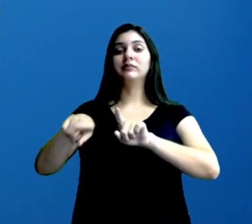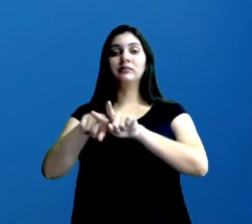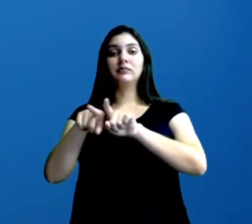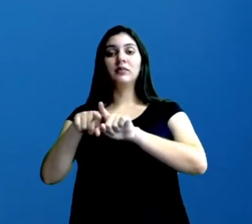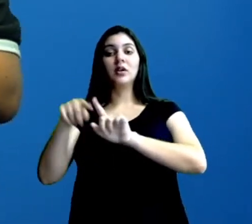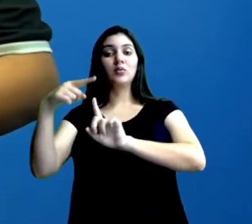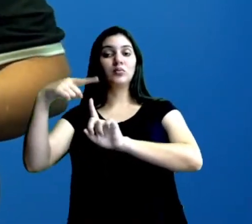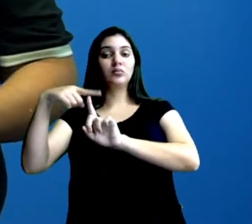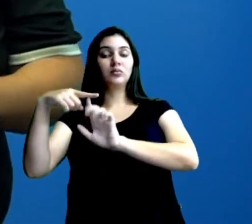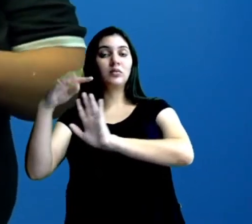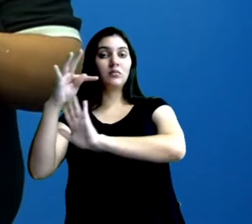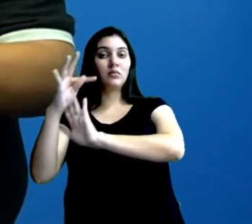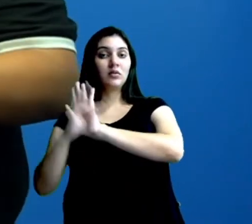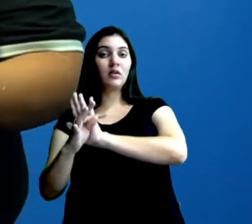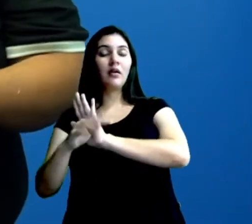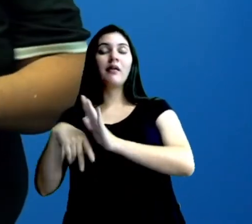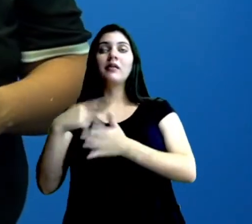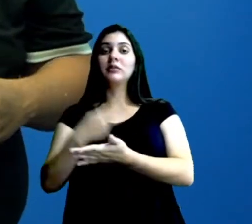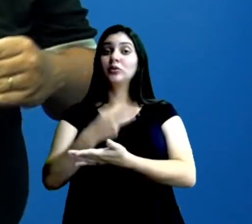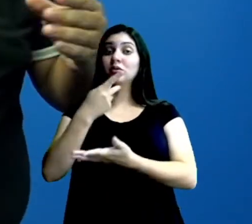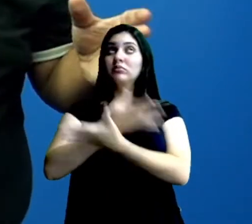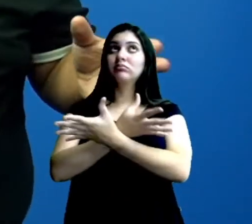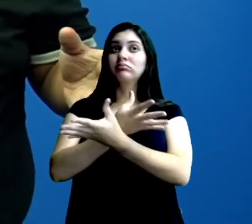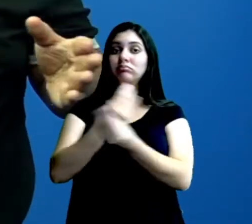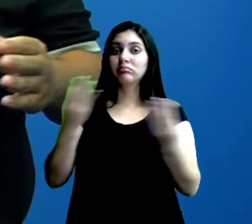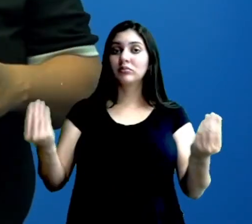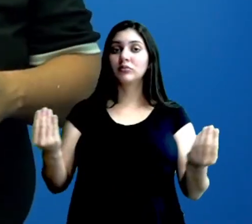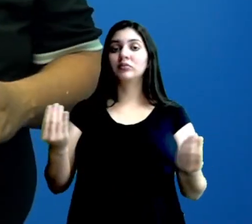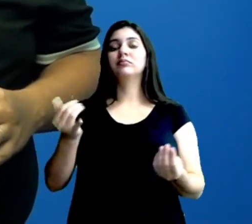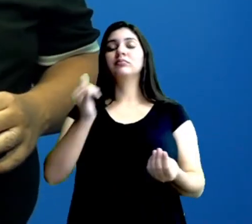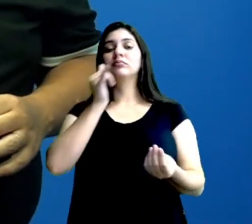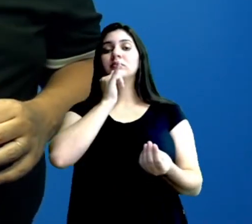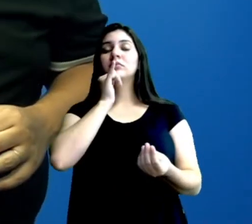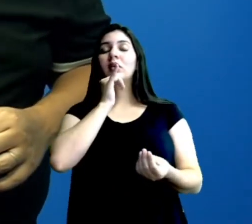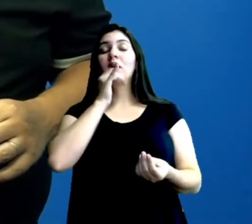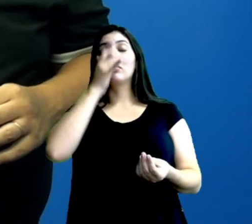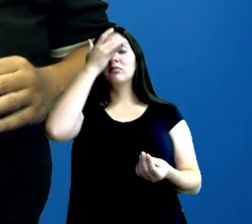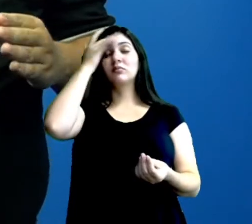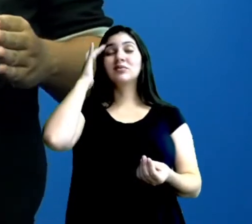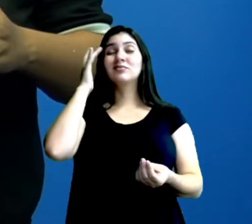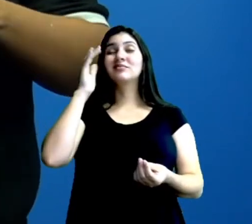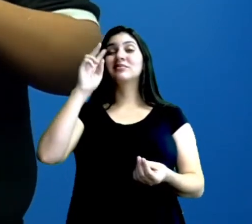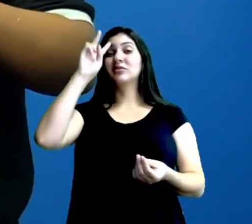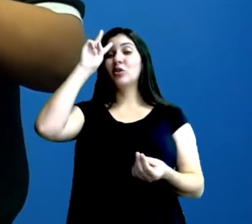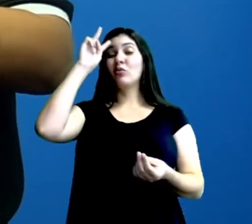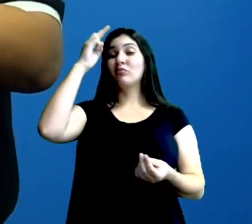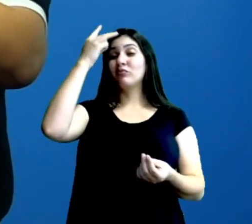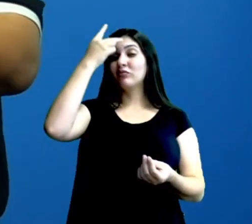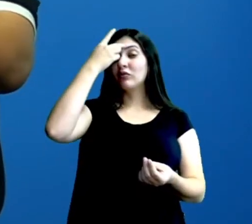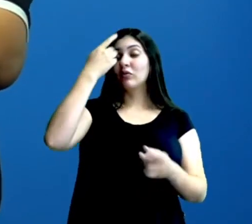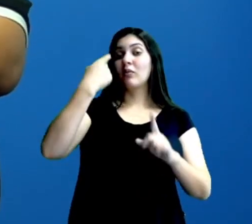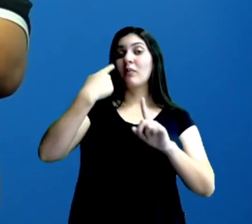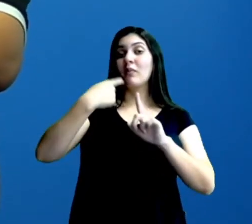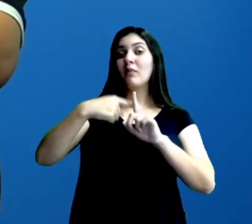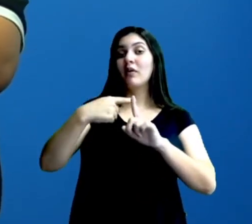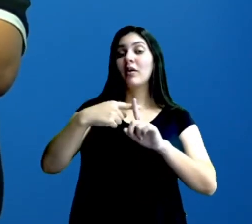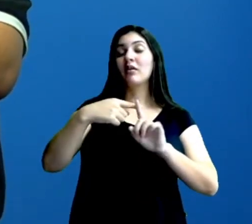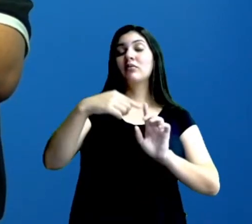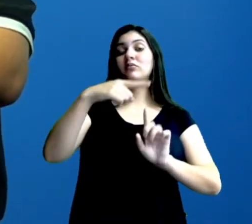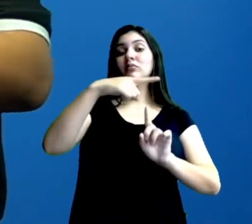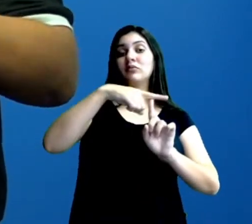de texto, que acontece muito atualmente. Às vezes as pessoas acabam confundindo. Ah, aquele tem um tipo de gênero